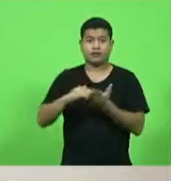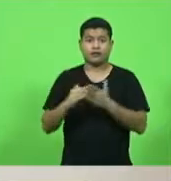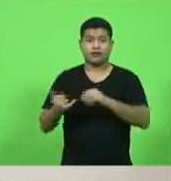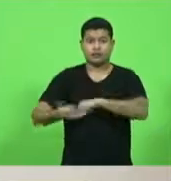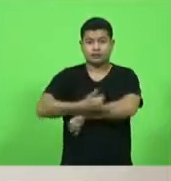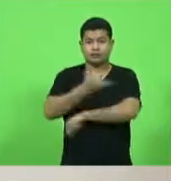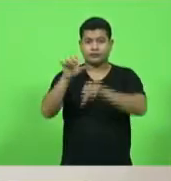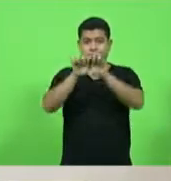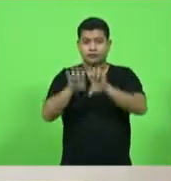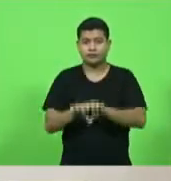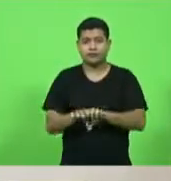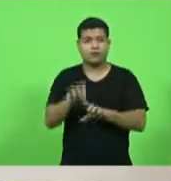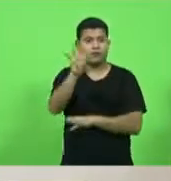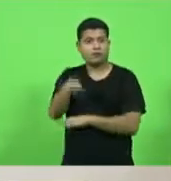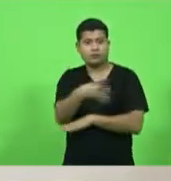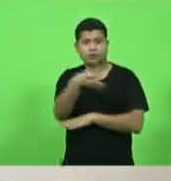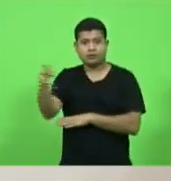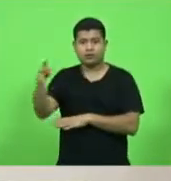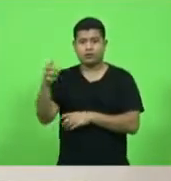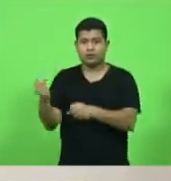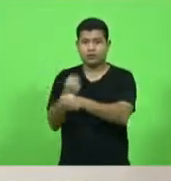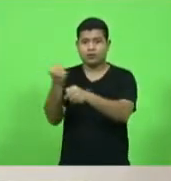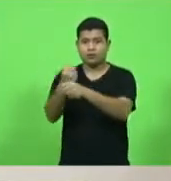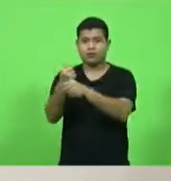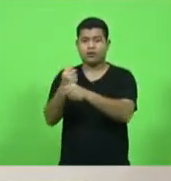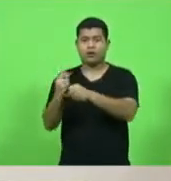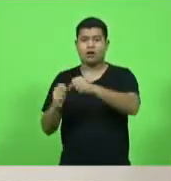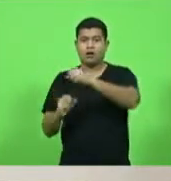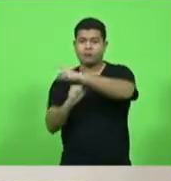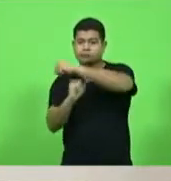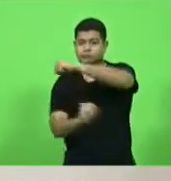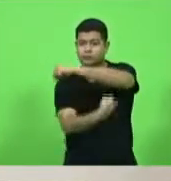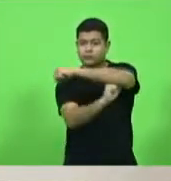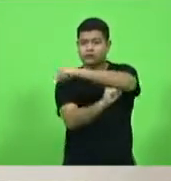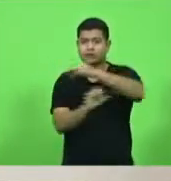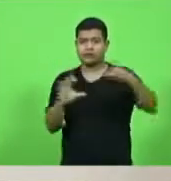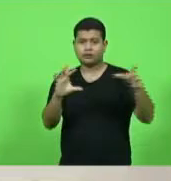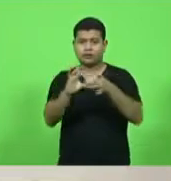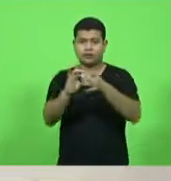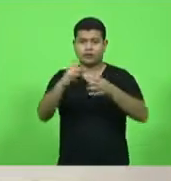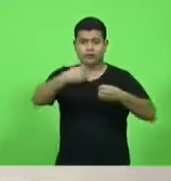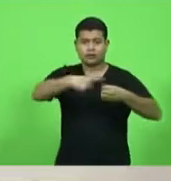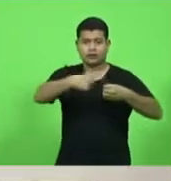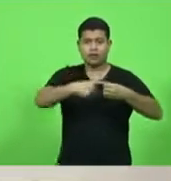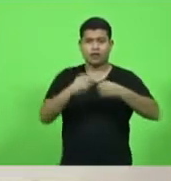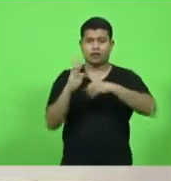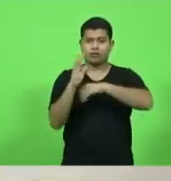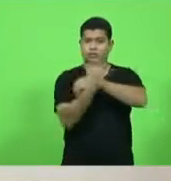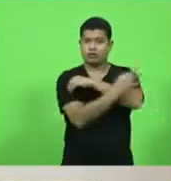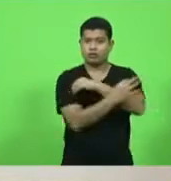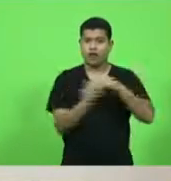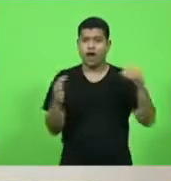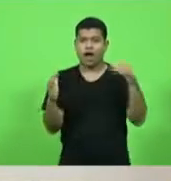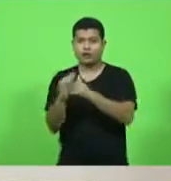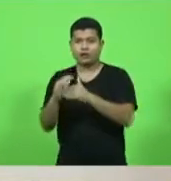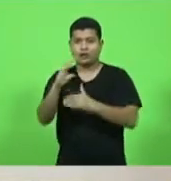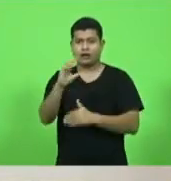do cronograma da obra e construção da ponte que liga os municípios de Tubarão a Capivari de